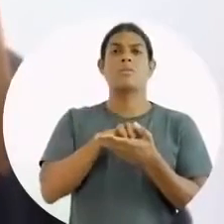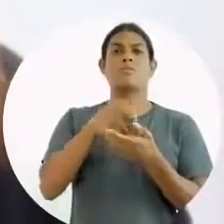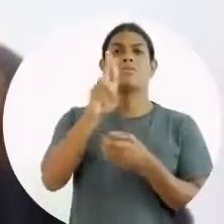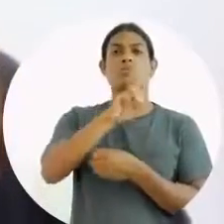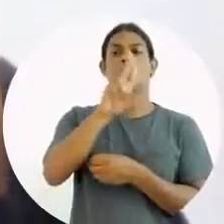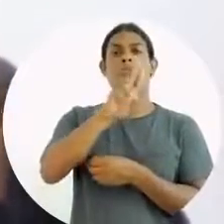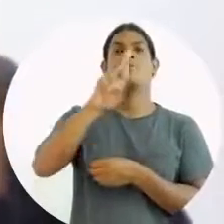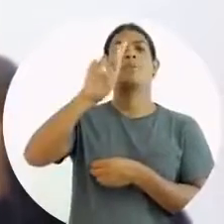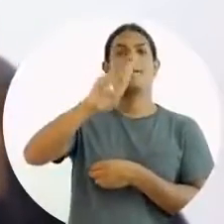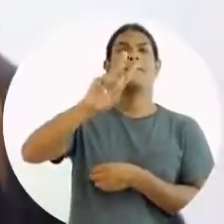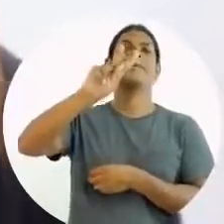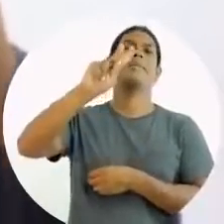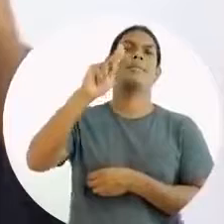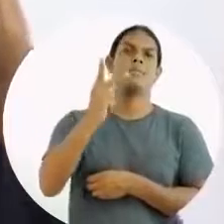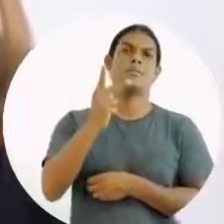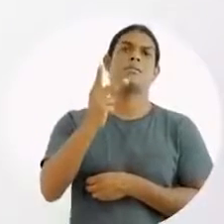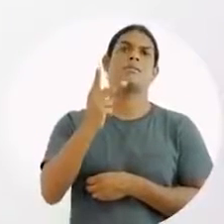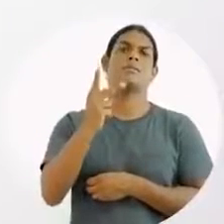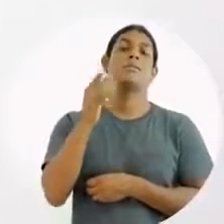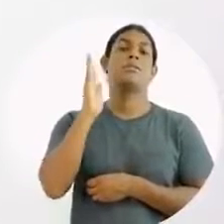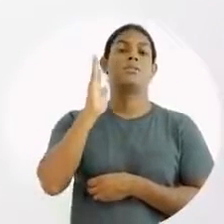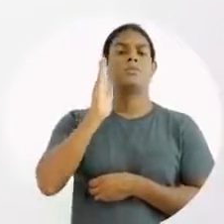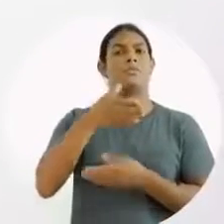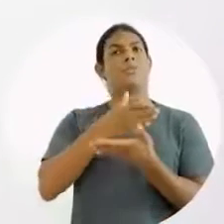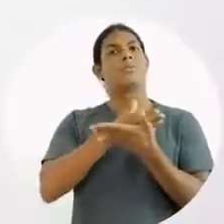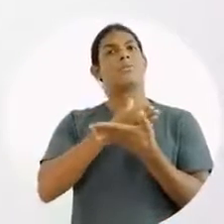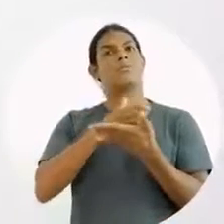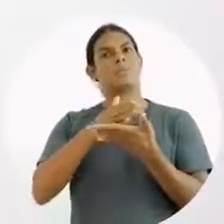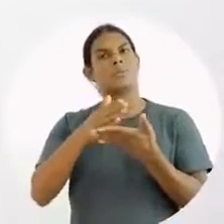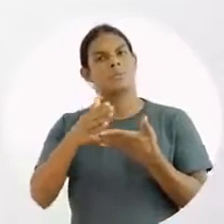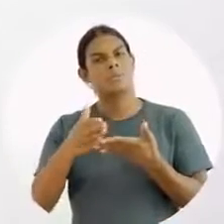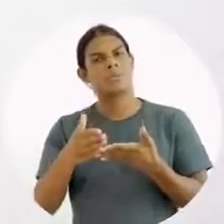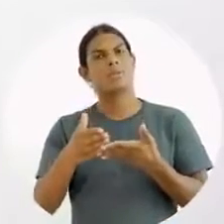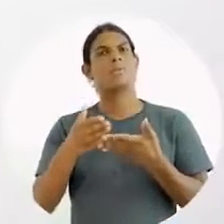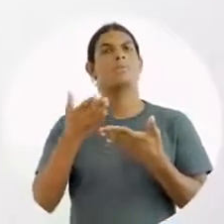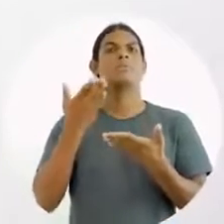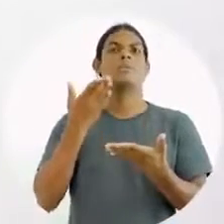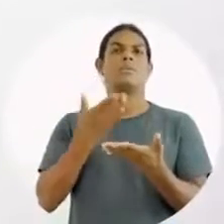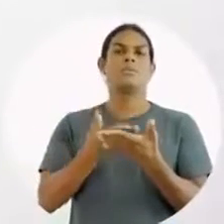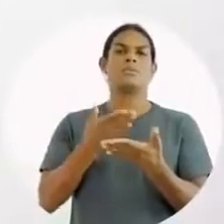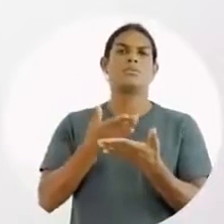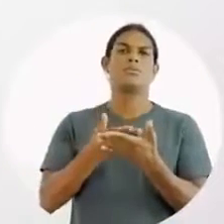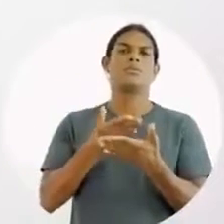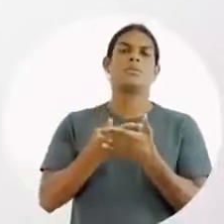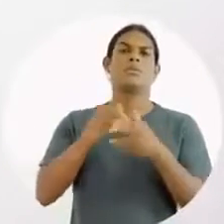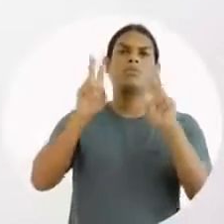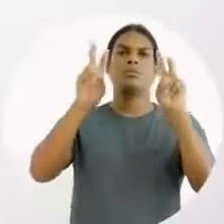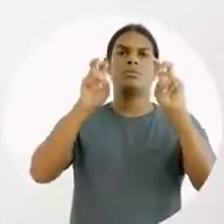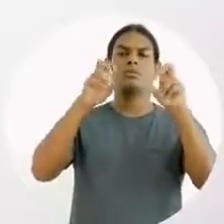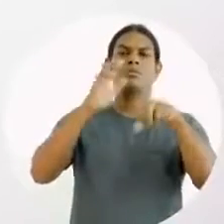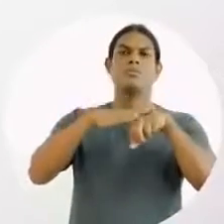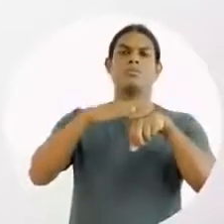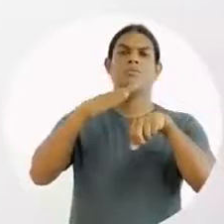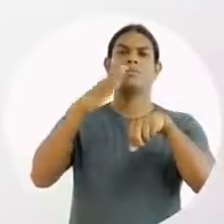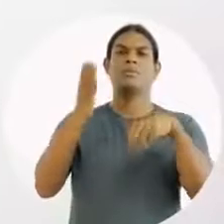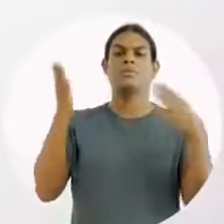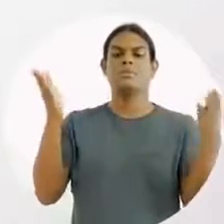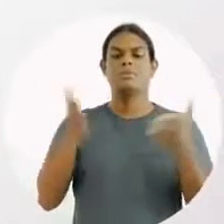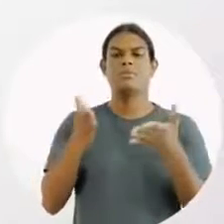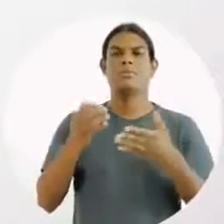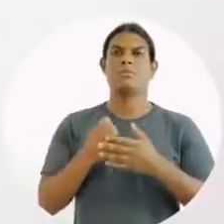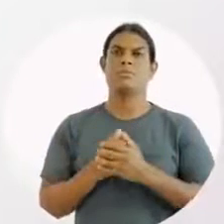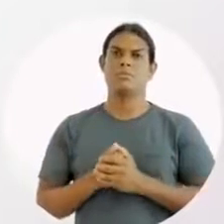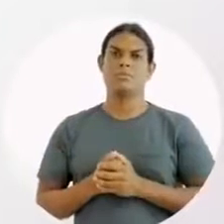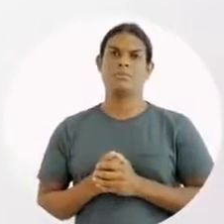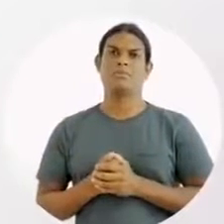de Recursos Humanos. Então, nós já começamos a nos deparar com conceitos mais modernos na área de